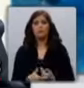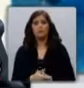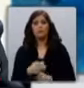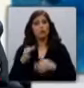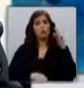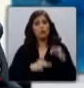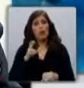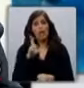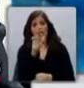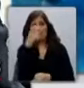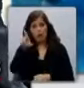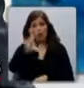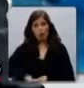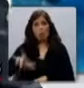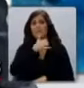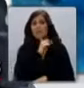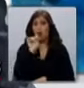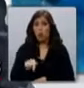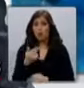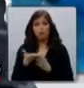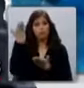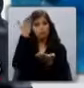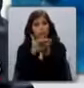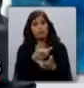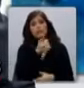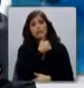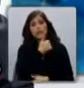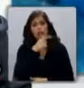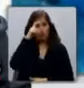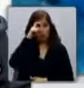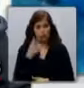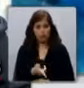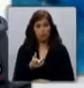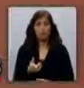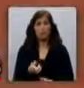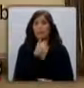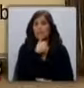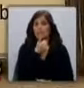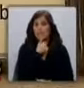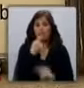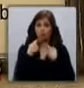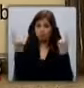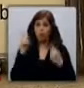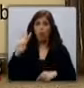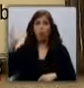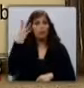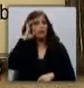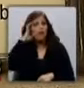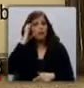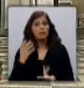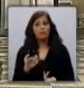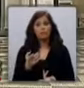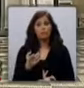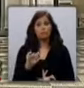O Tribunal da Relação de Lisboa decide hoje o recurso das medidas de coação aplicadas a José Sócrates. A decisão é anunciada às 16h.